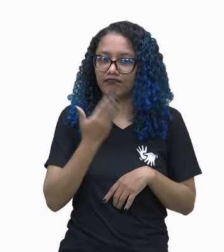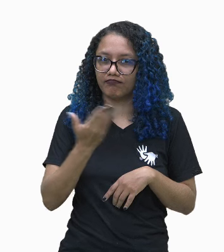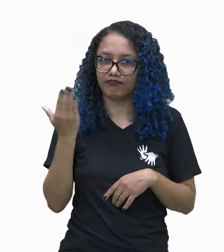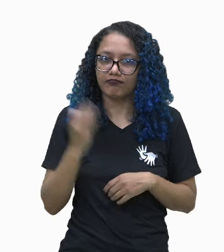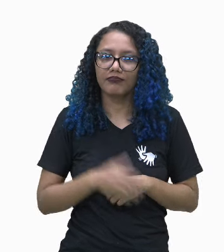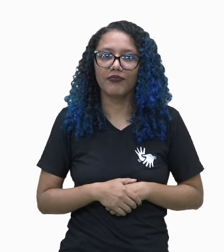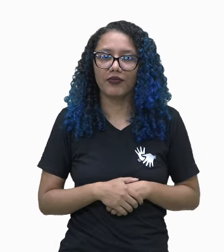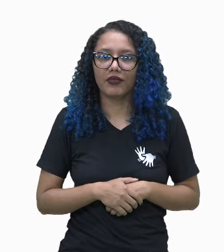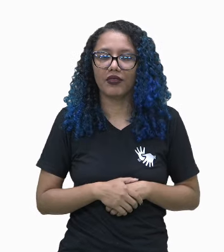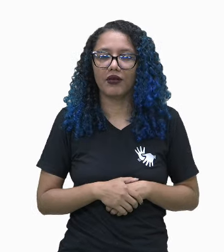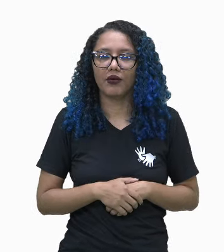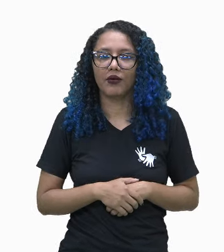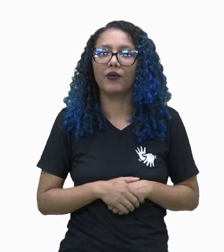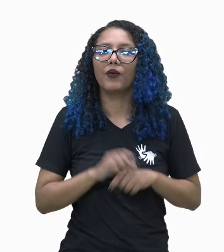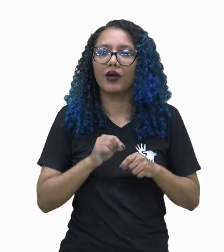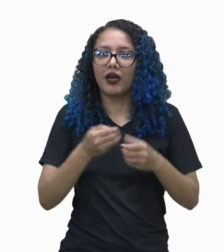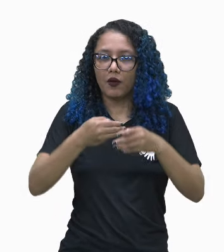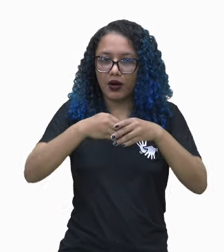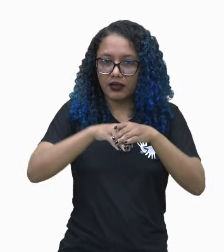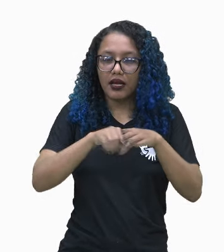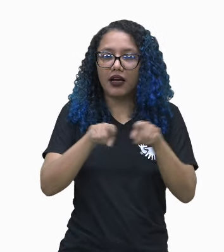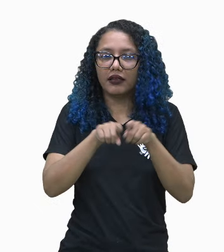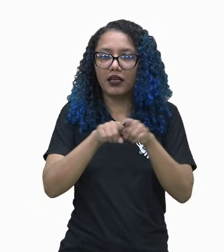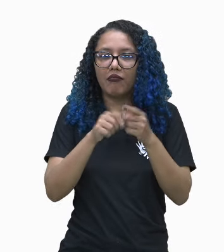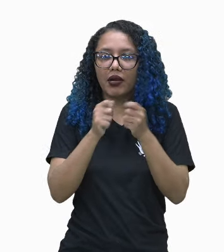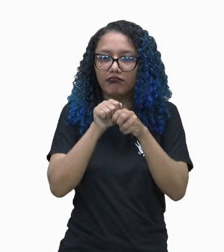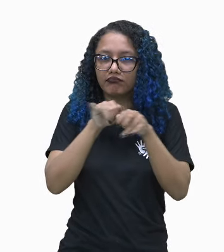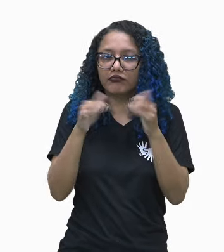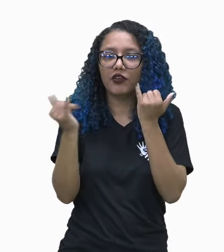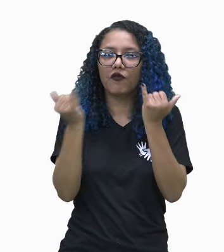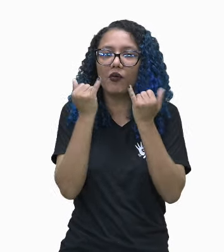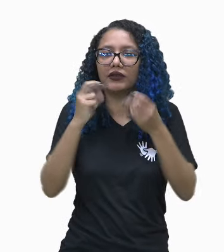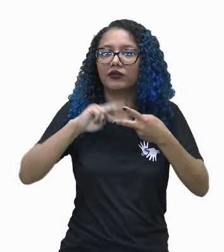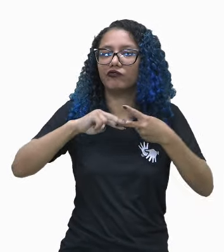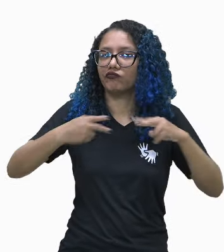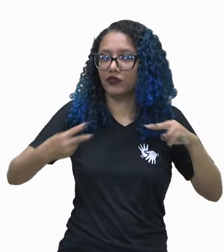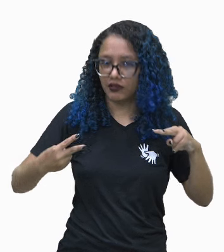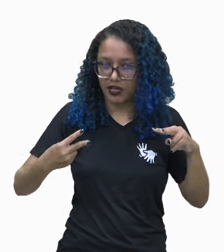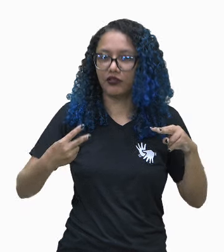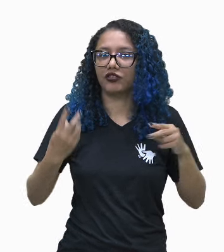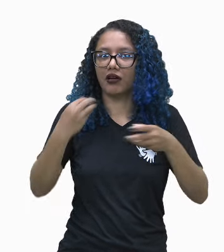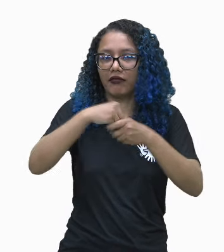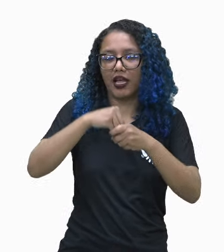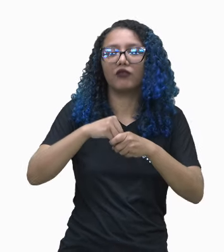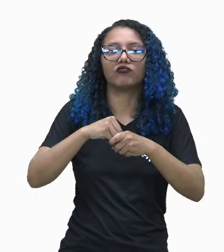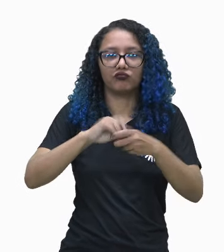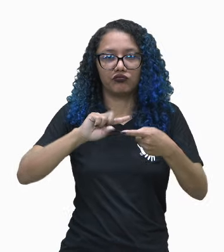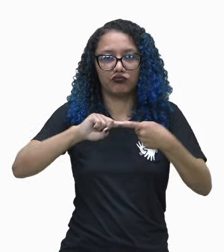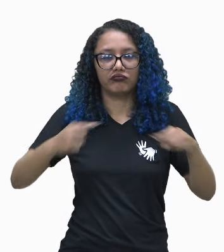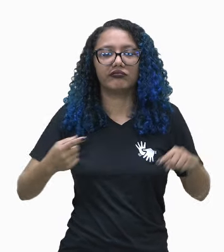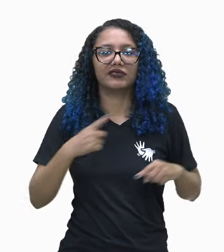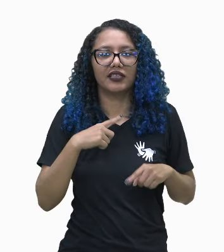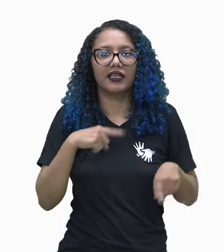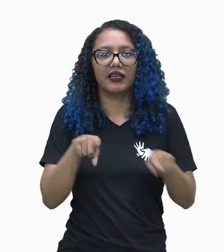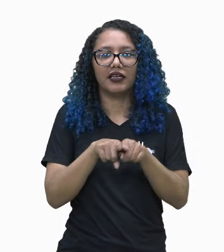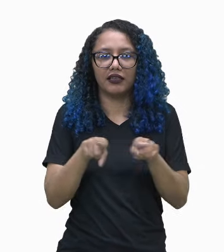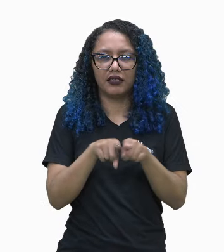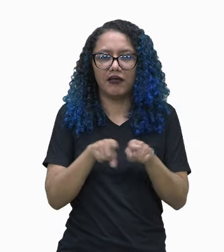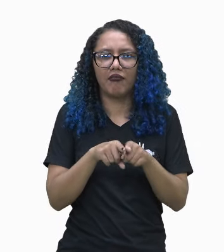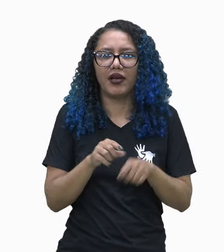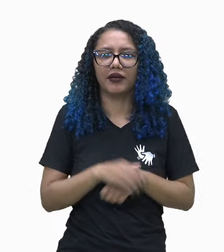O armazenamento e transmissão de informações genéticas. Os ácidos nucleicos também codificam e traduzem